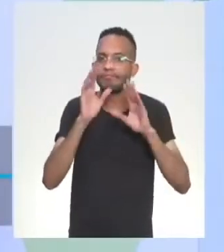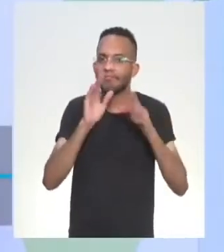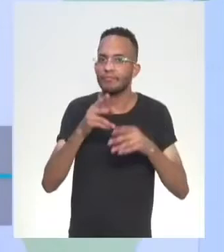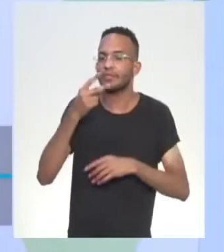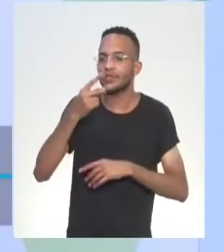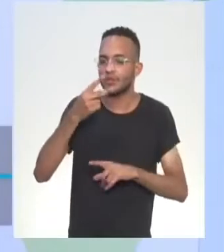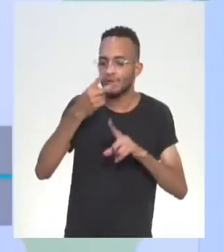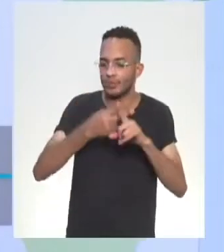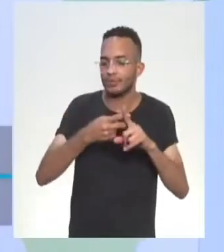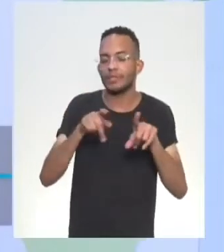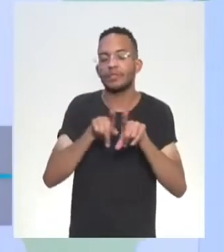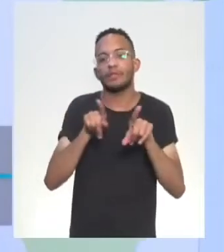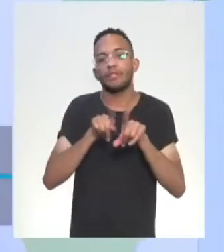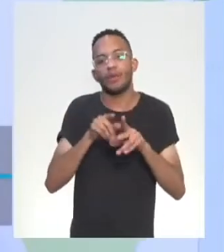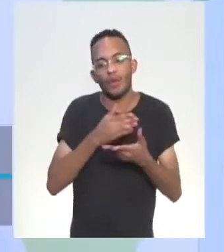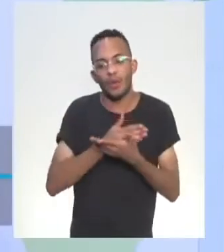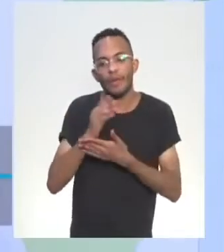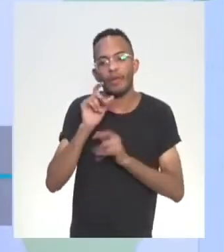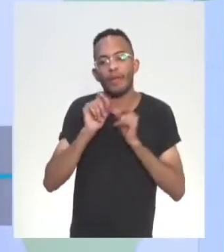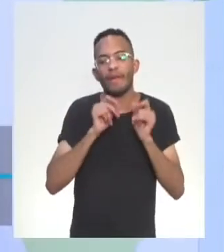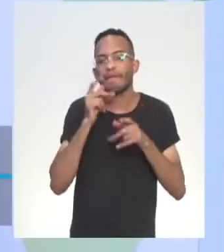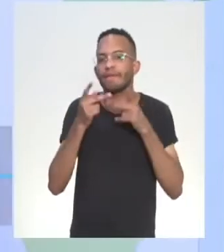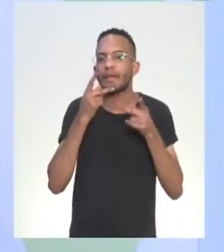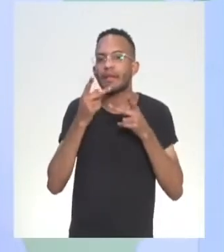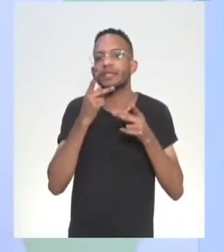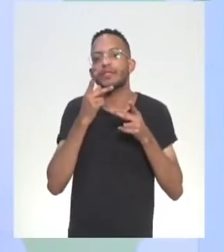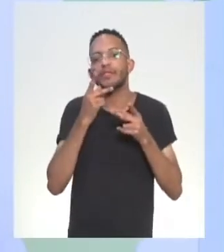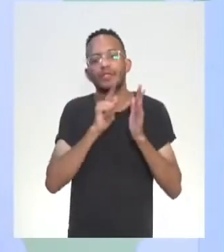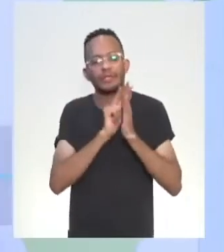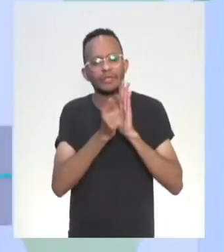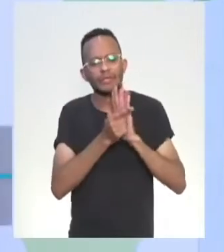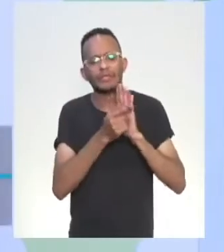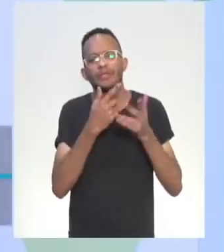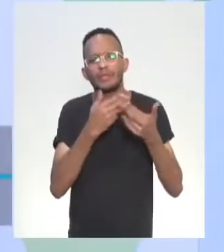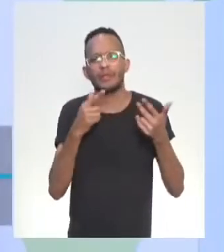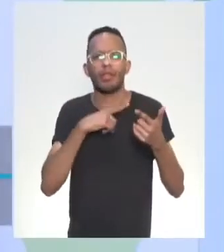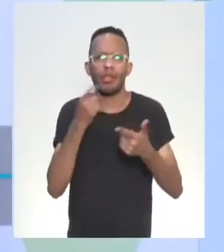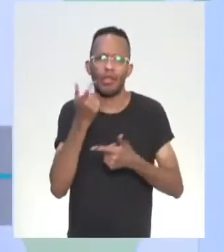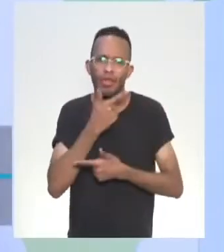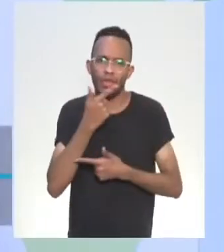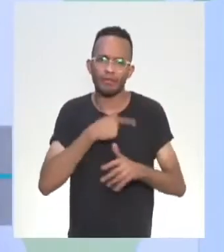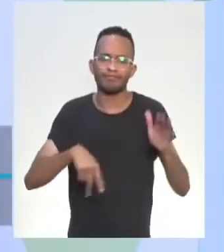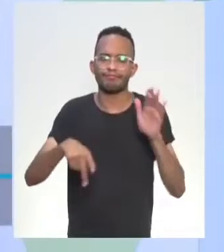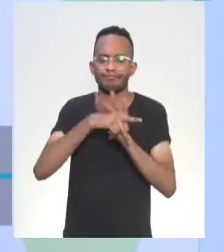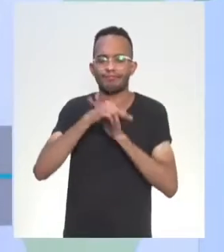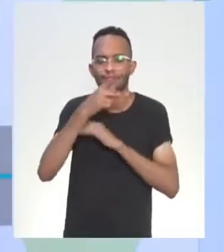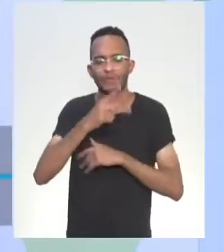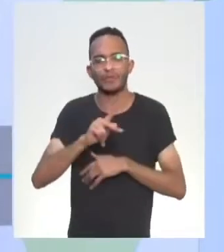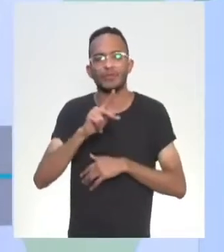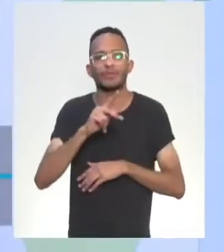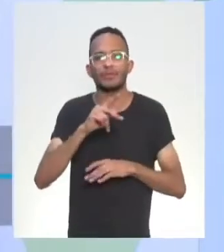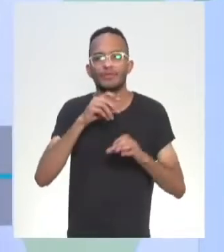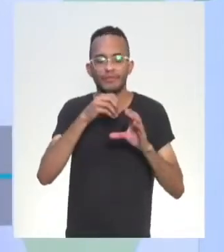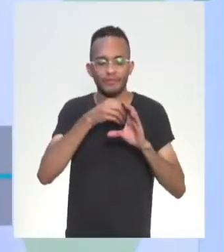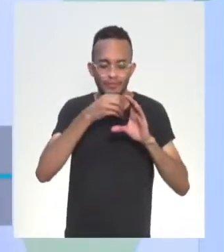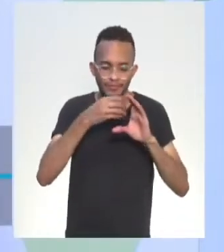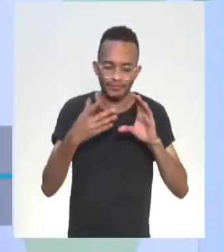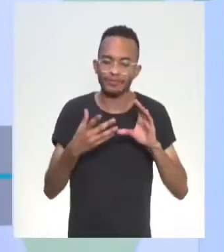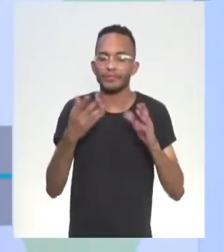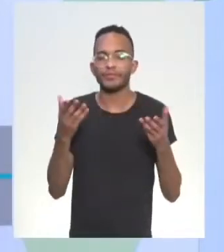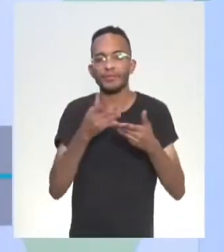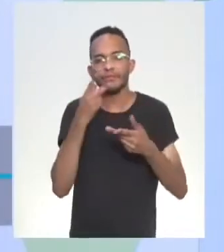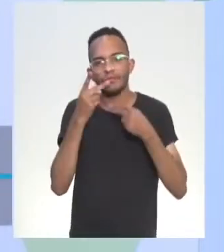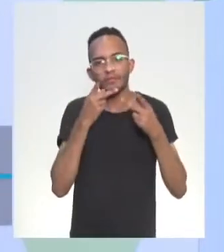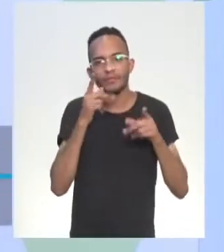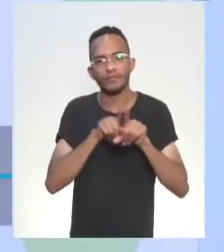segundo bimestre, e começa falando aí sobre gêneros que têm o humor como parte de sua composição. Então, hoje falamos